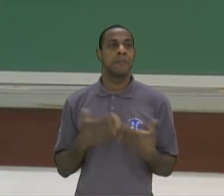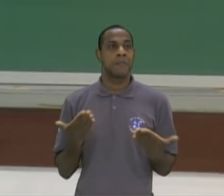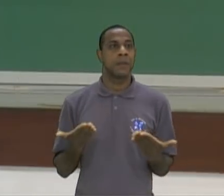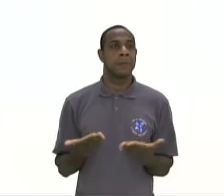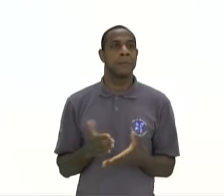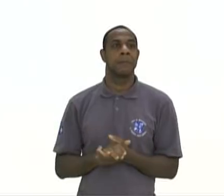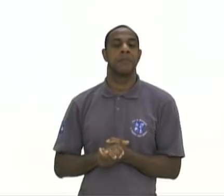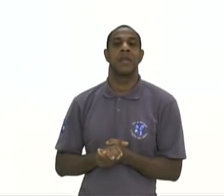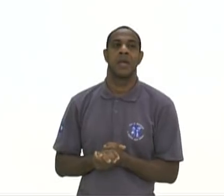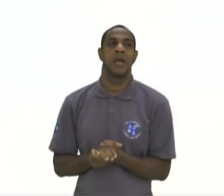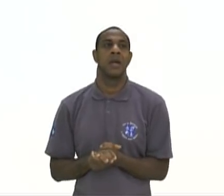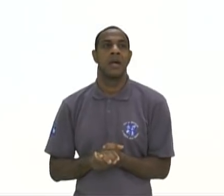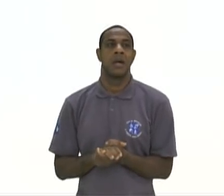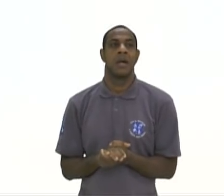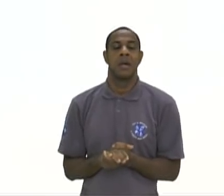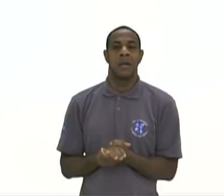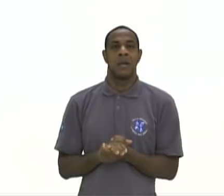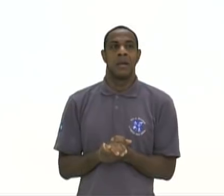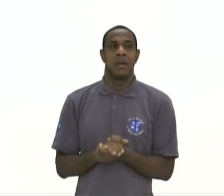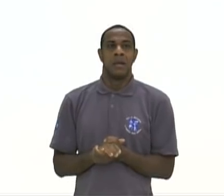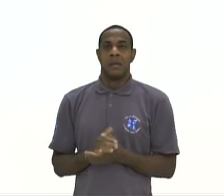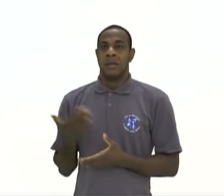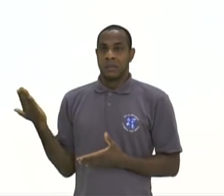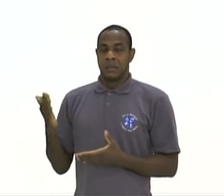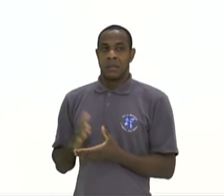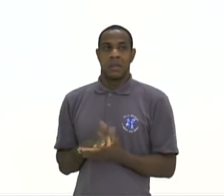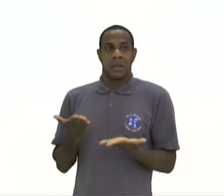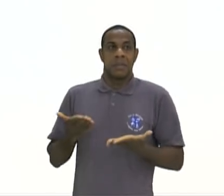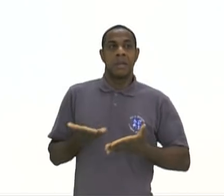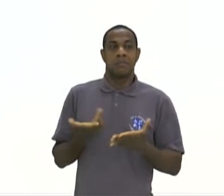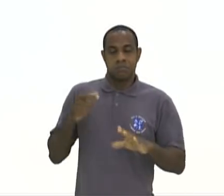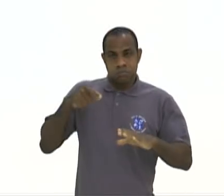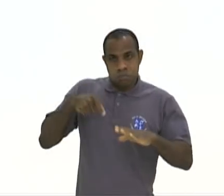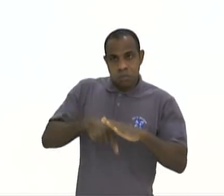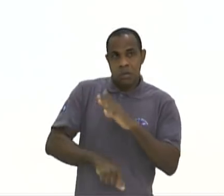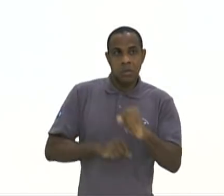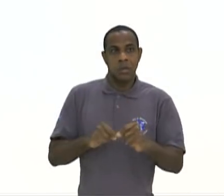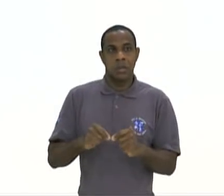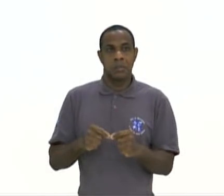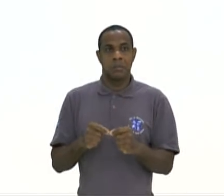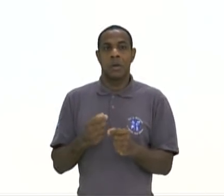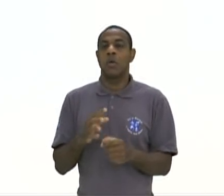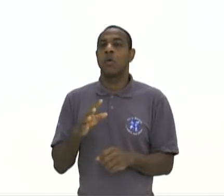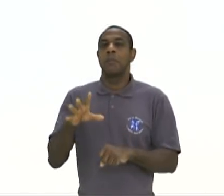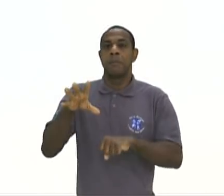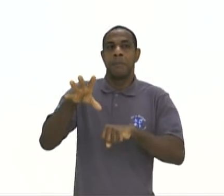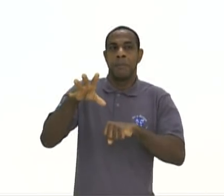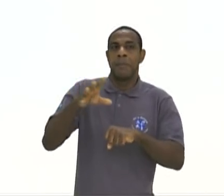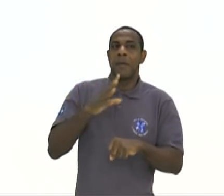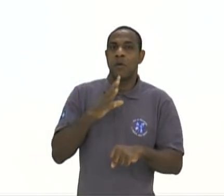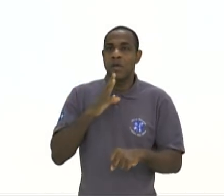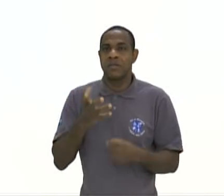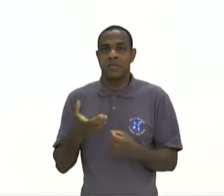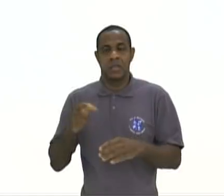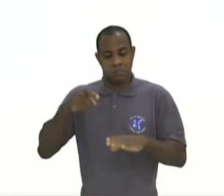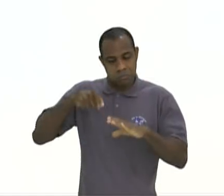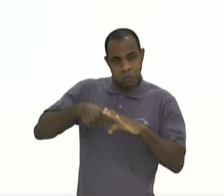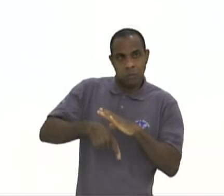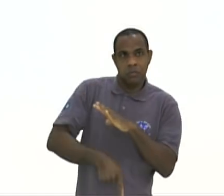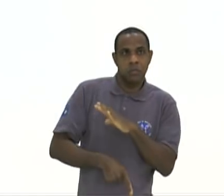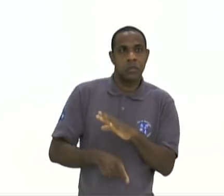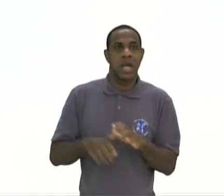antiginástica na busca por conhecer ainda mais o funcionamento dessa complexa estrutura que é o corpo humano,